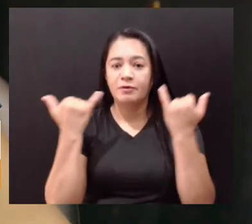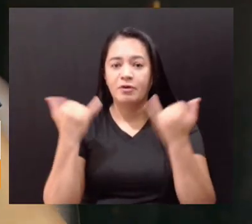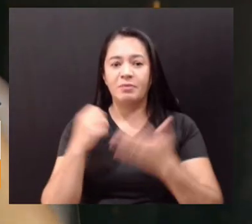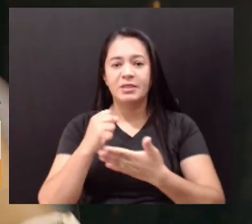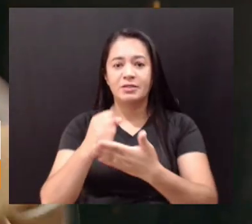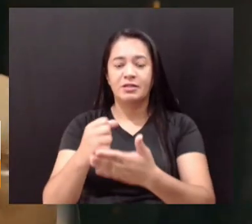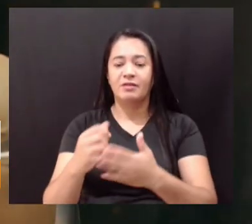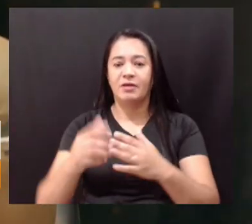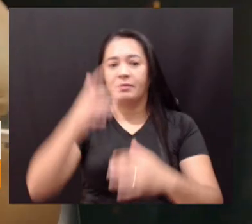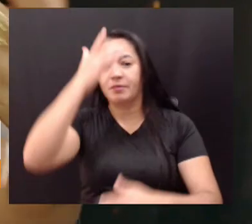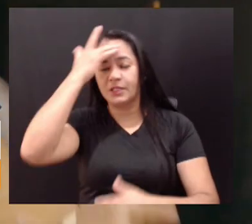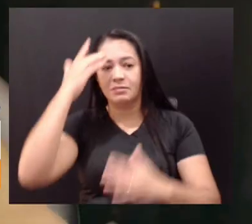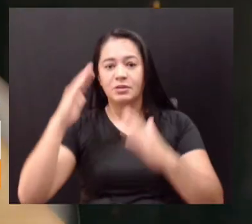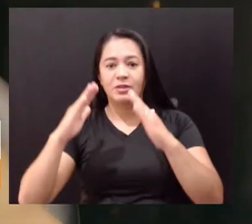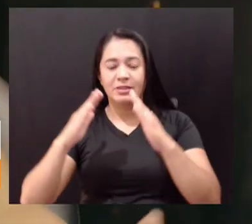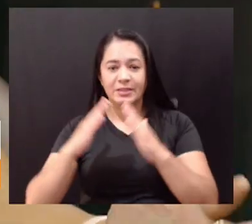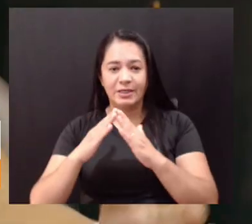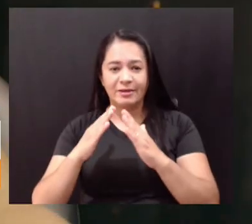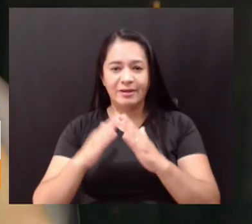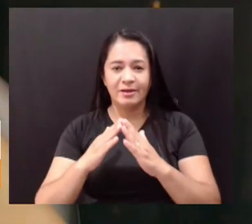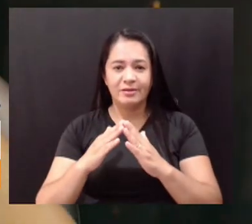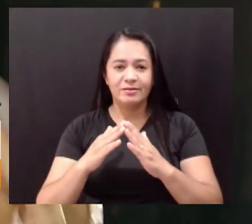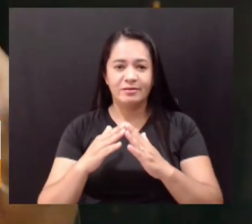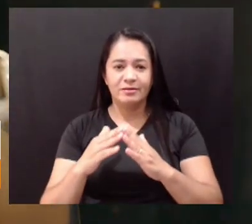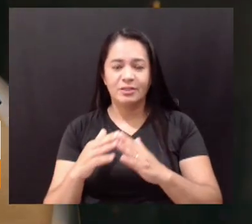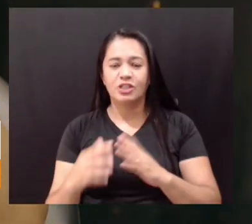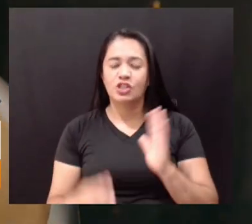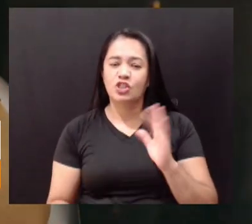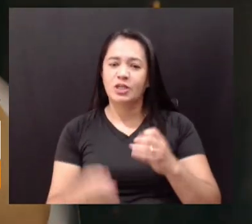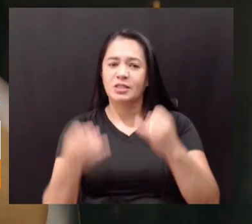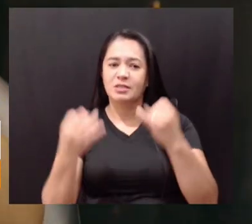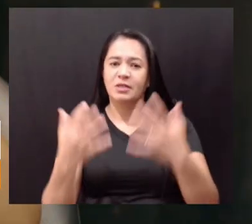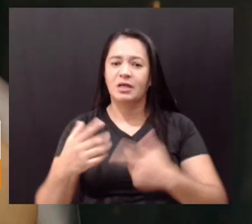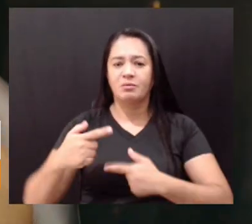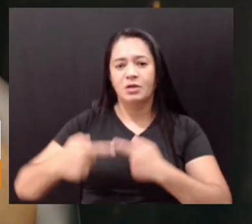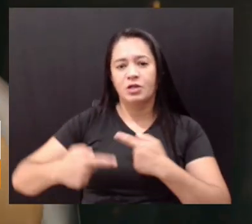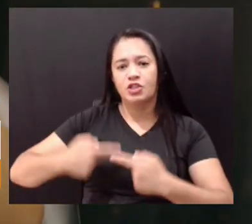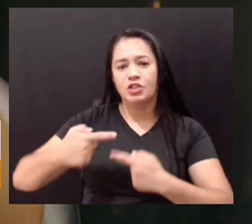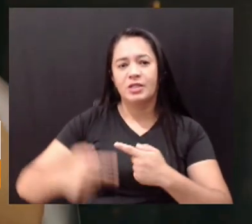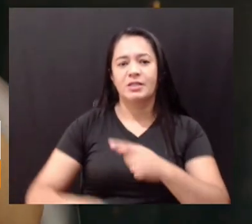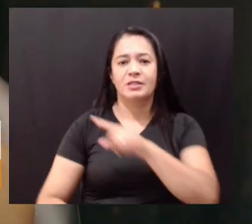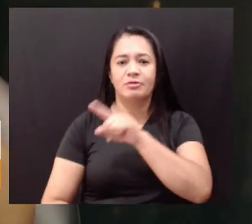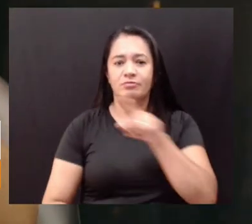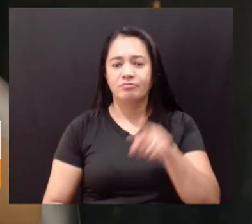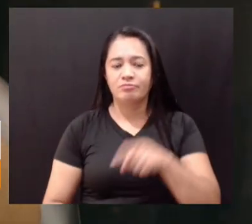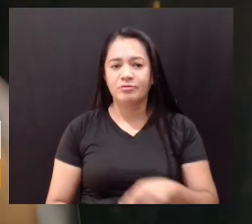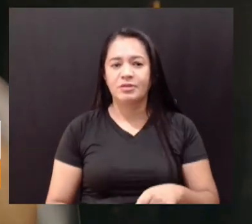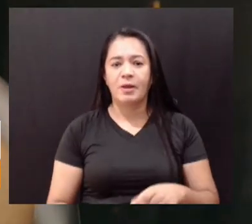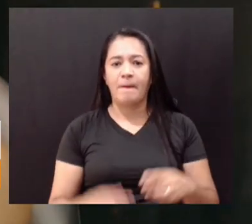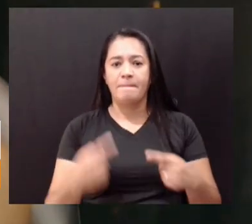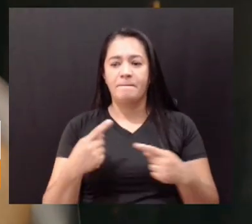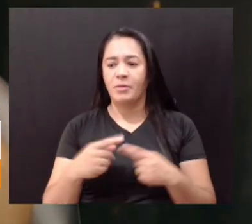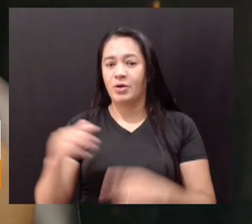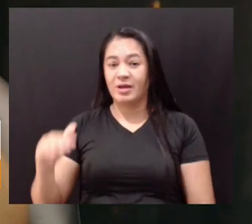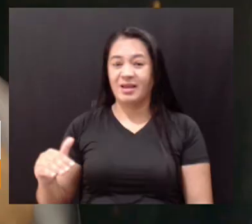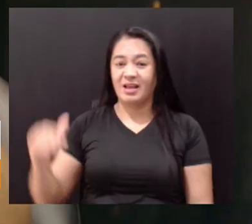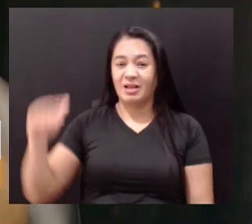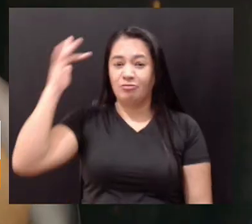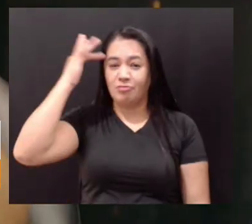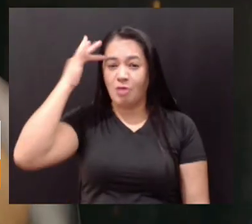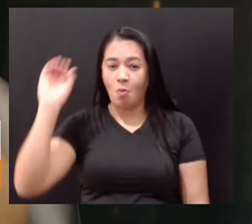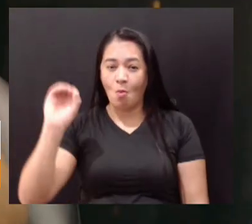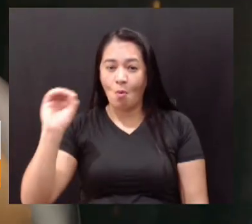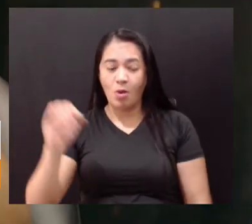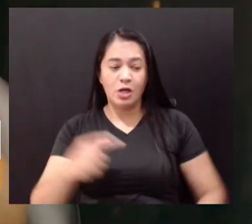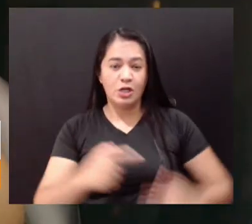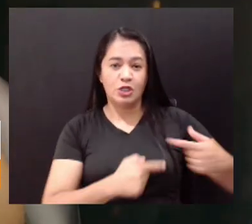de adolescência, aí já falando também de geração Z, porque está ligada, né, a adolescência, geração Z, mercado de trabalho, porque a